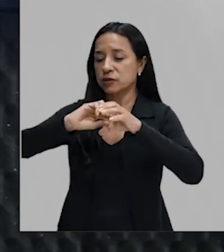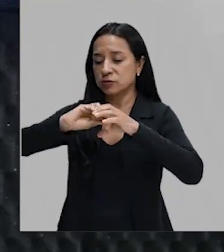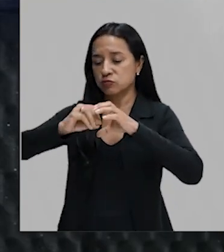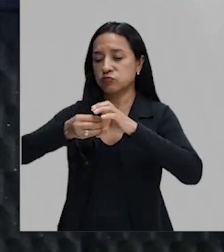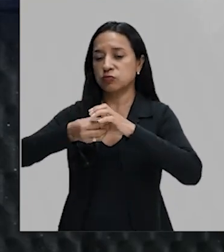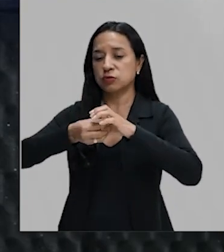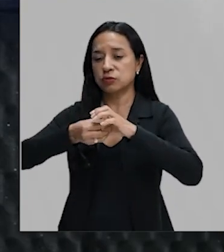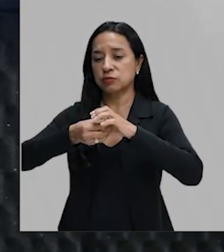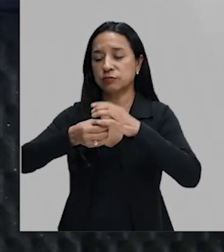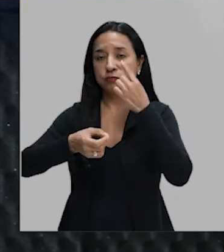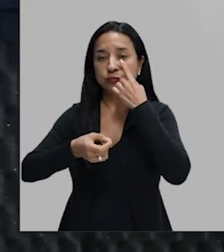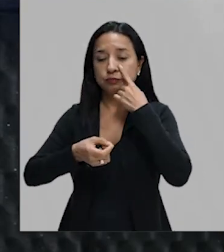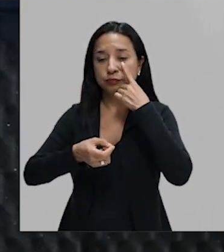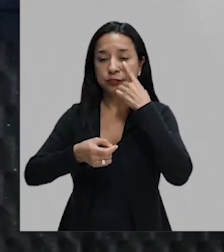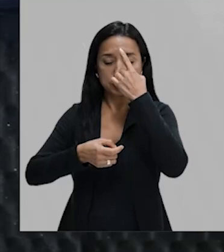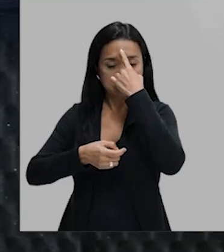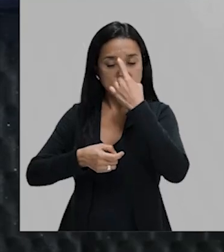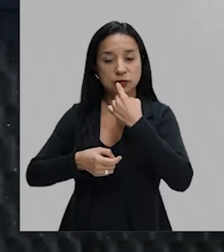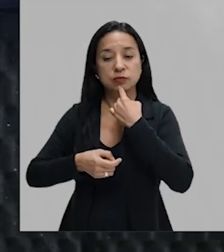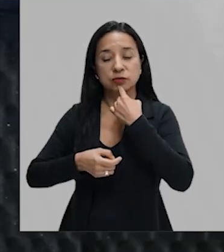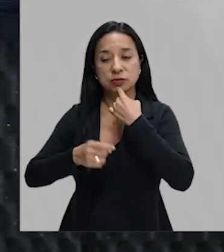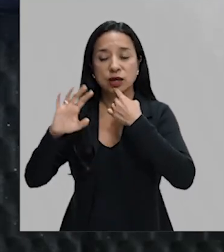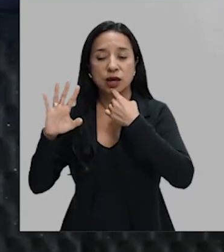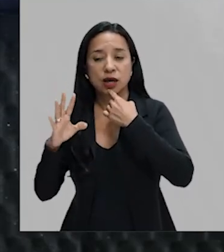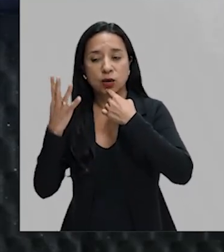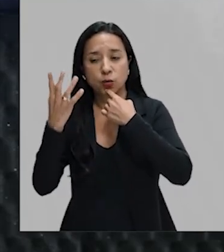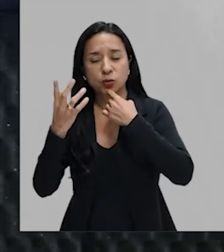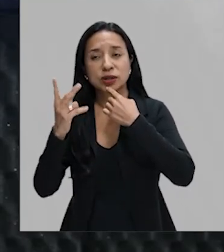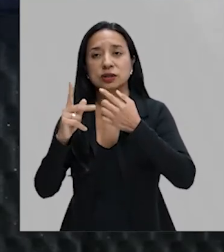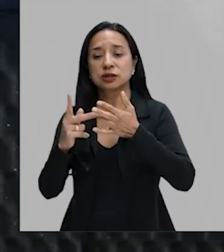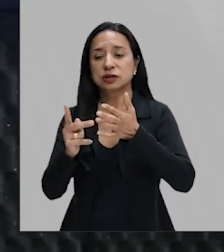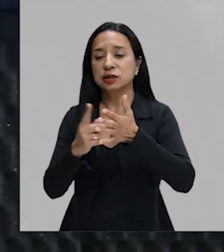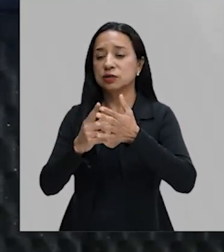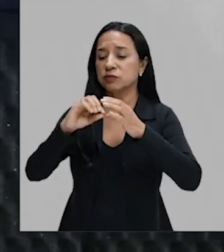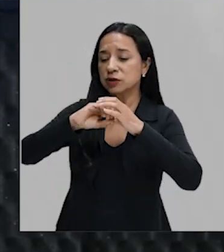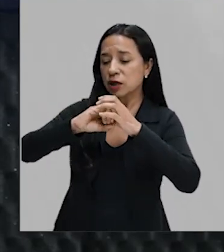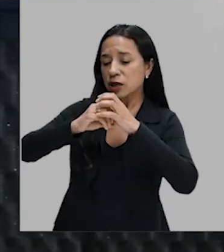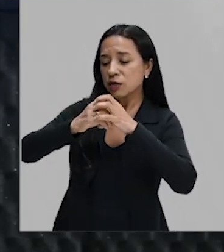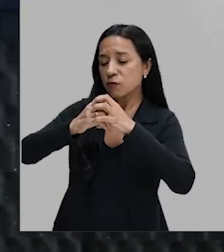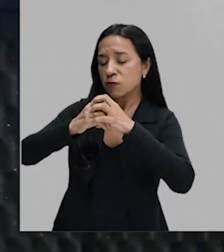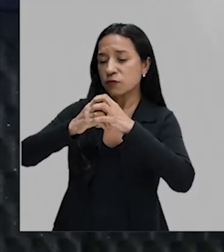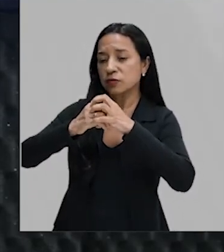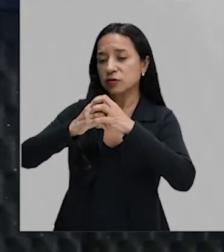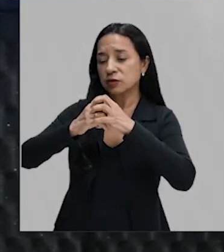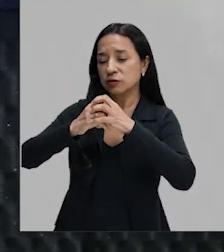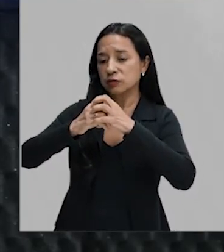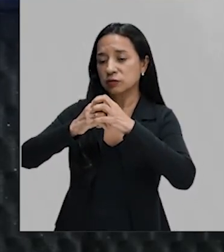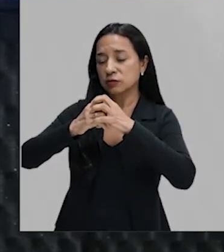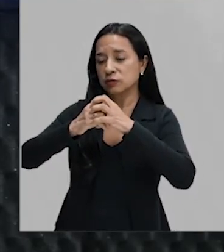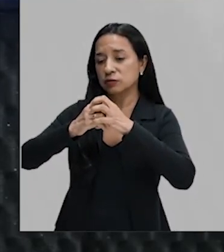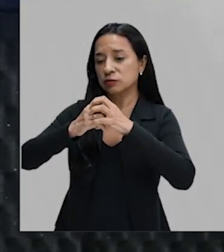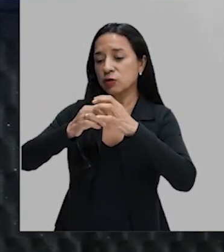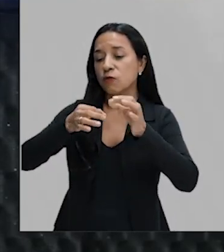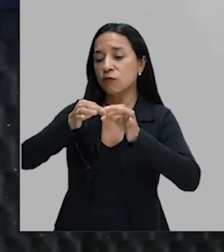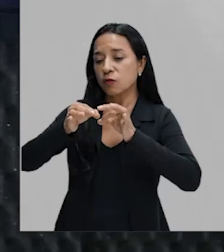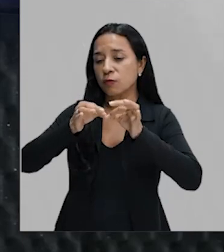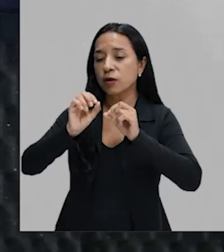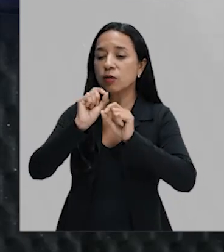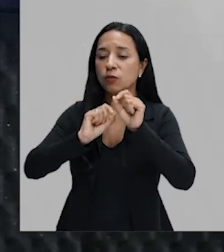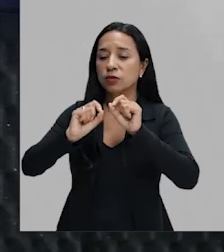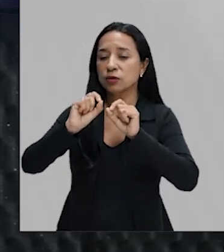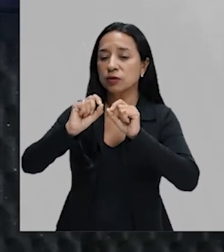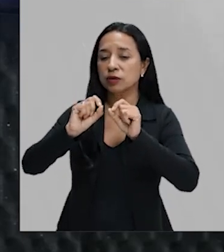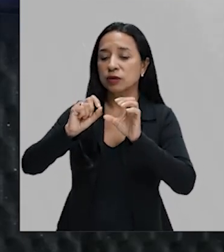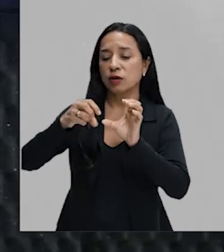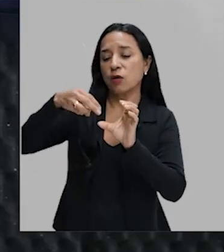grande. Acontecendo essa deformação, ela vai ser envolvida e vai se formar o quê? Uma vesícula.